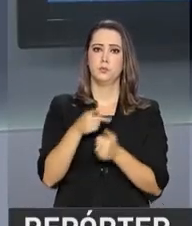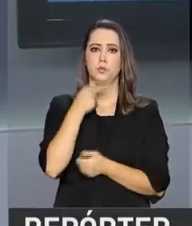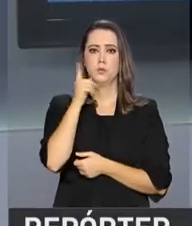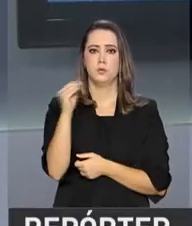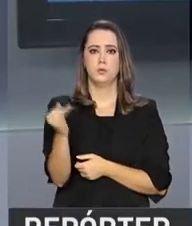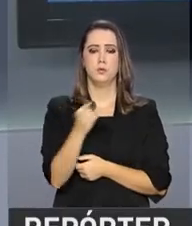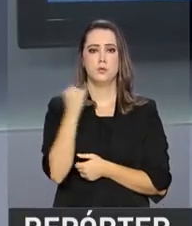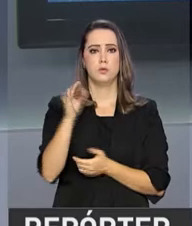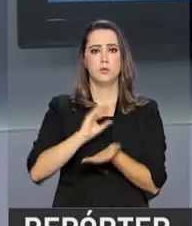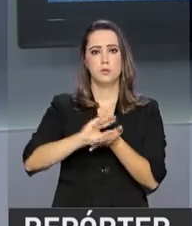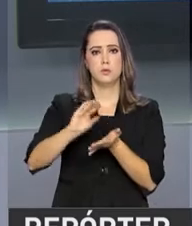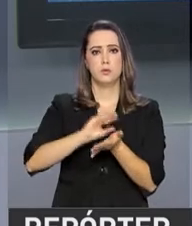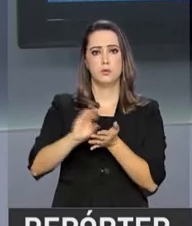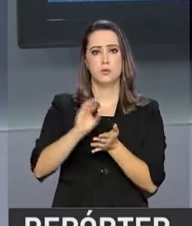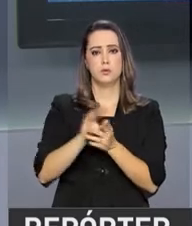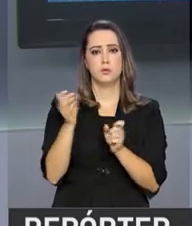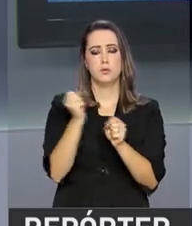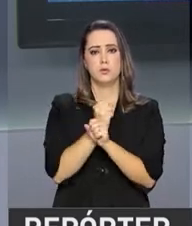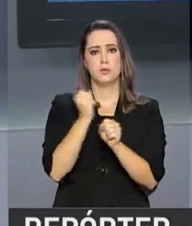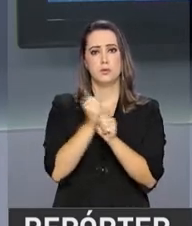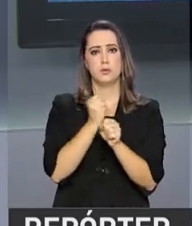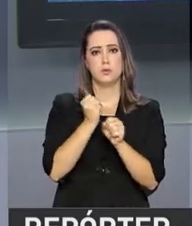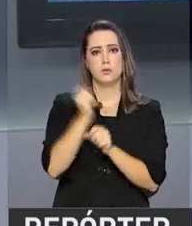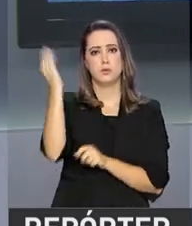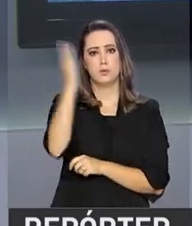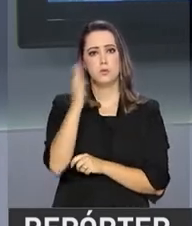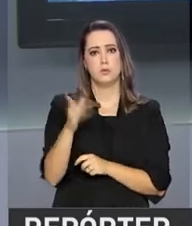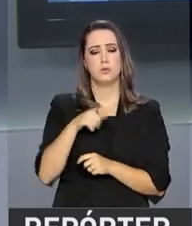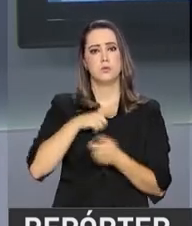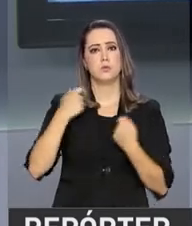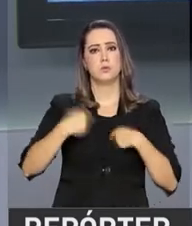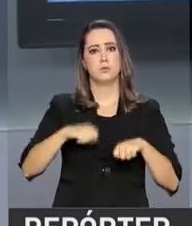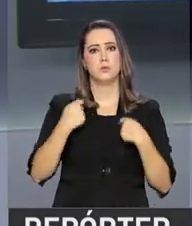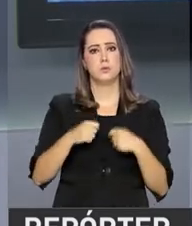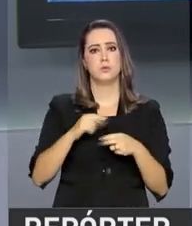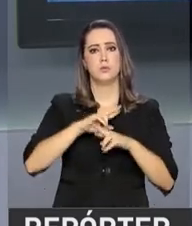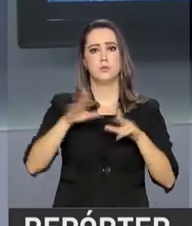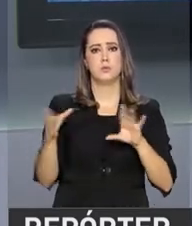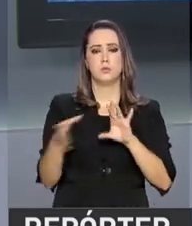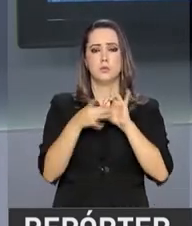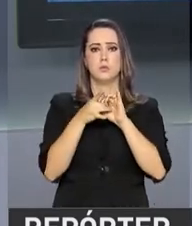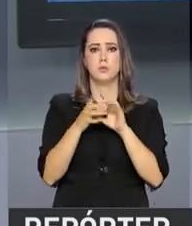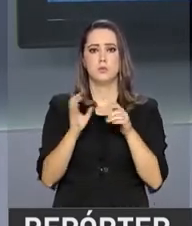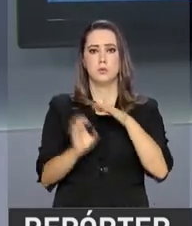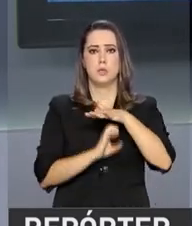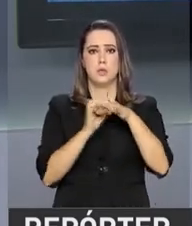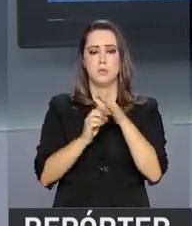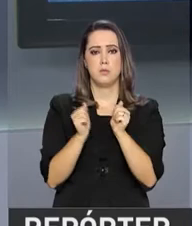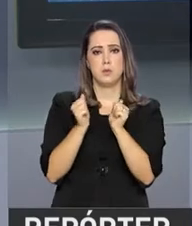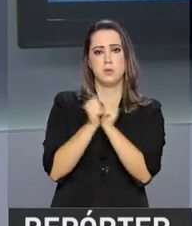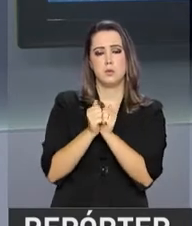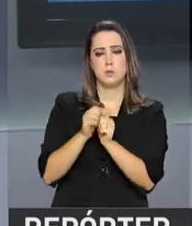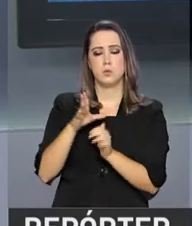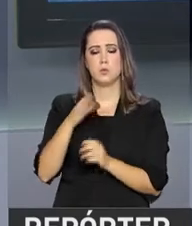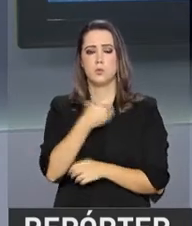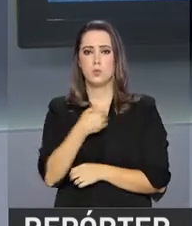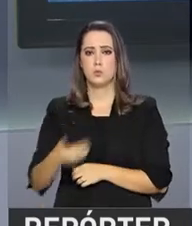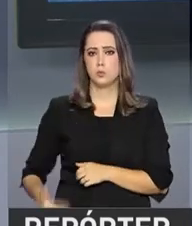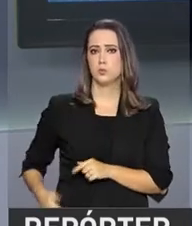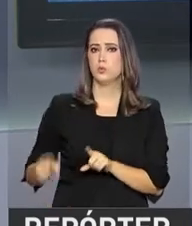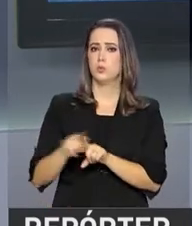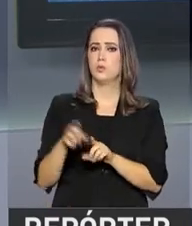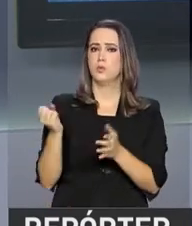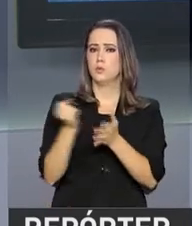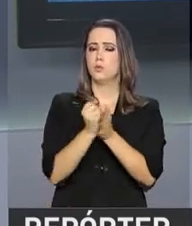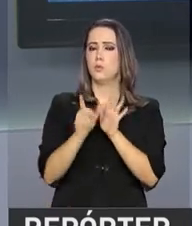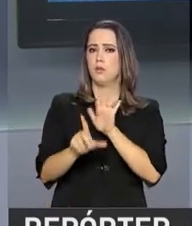ressaltou que para ter mais investimentos em infraestrutura o brasil deve apostar nas parcerias público privadas a partir de um marco legal